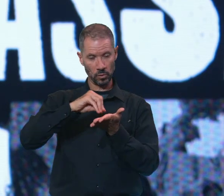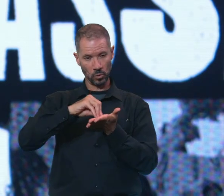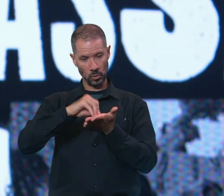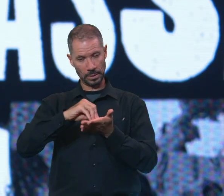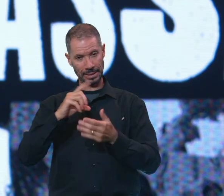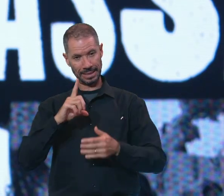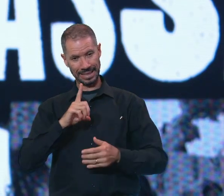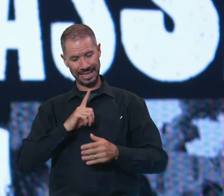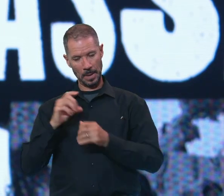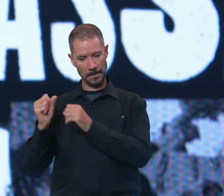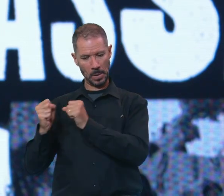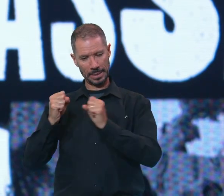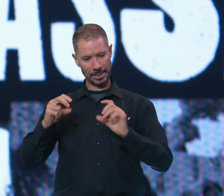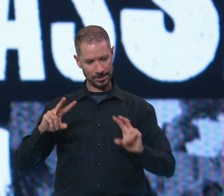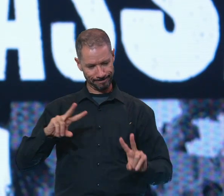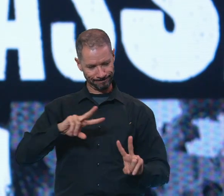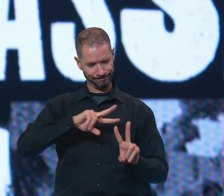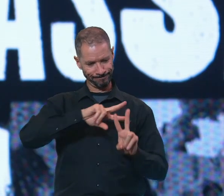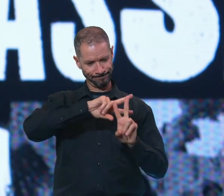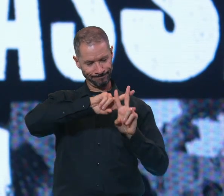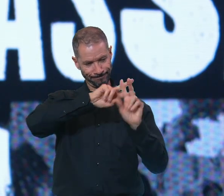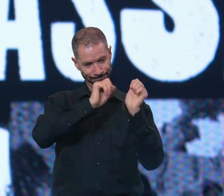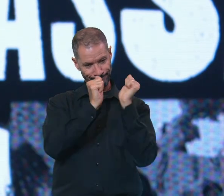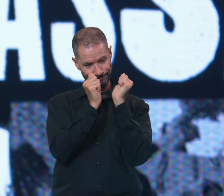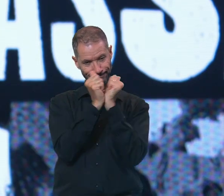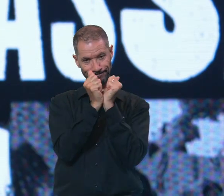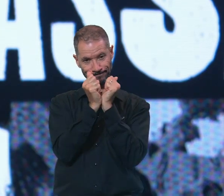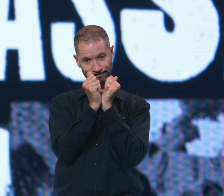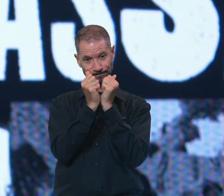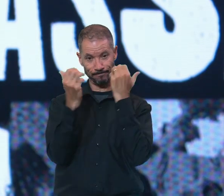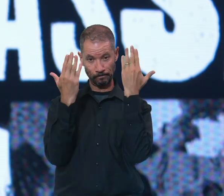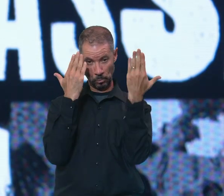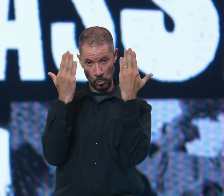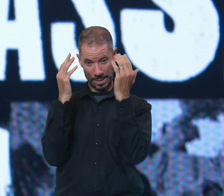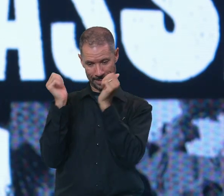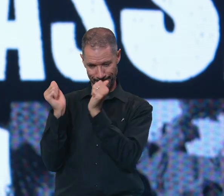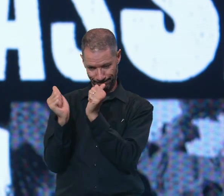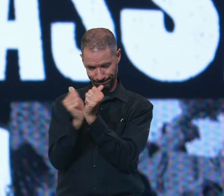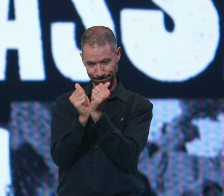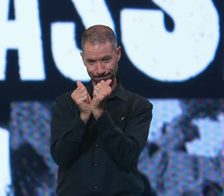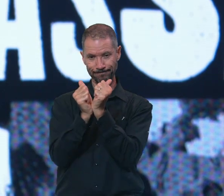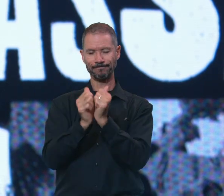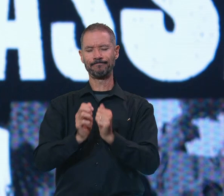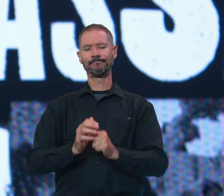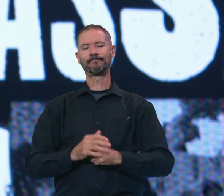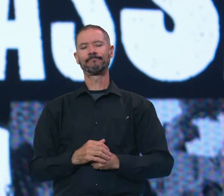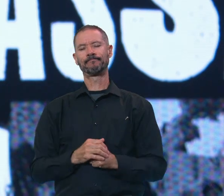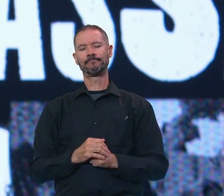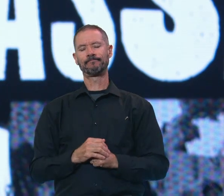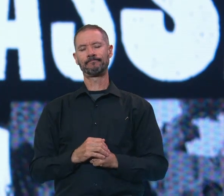isso tem o poder de nos aprisionar também. São como algemas colocadas sobre nós.